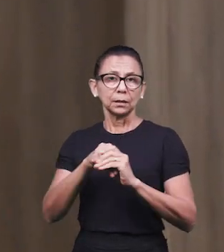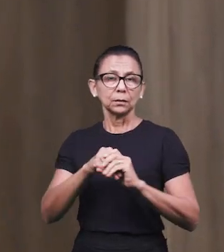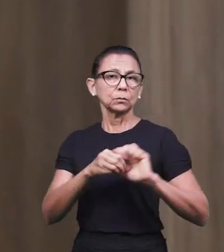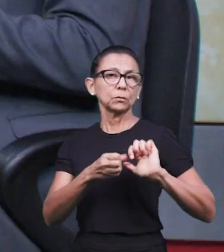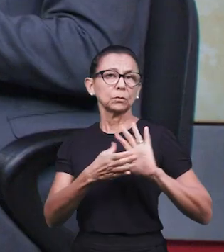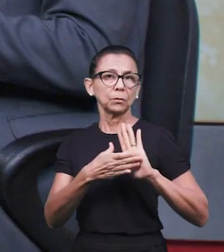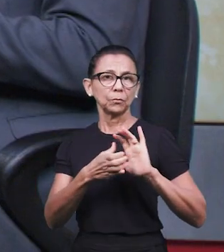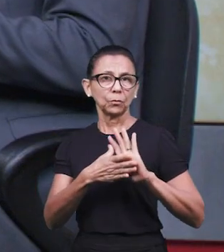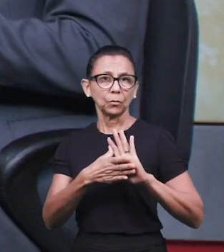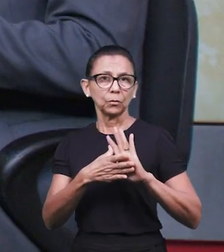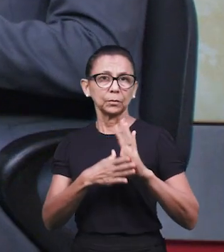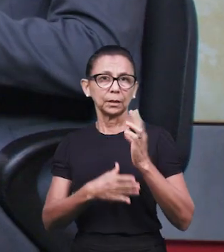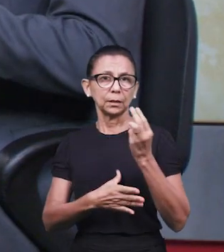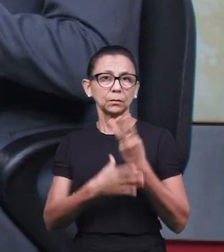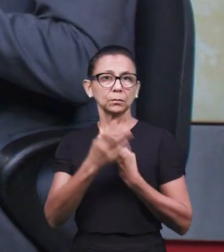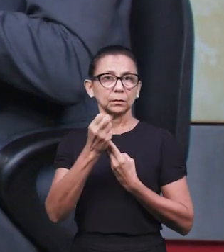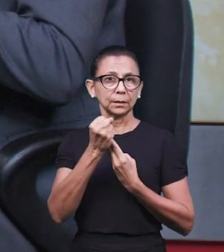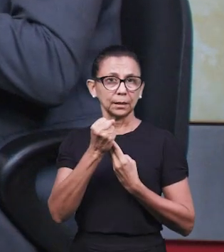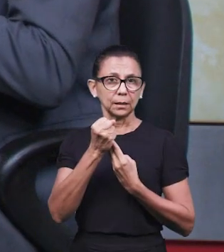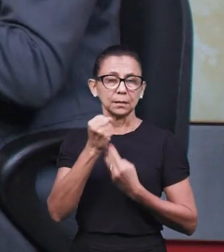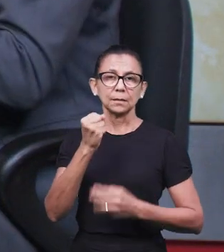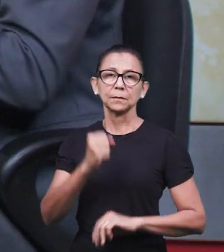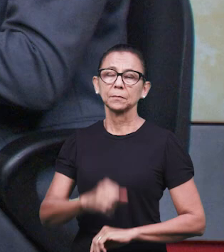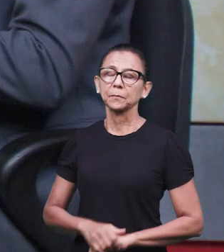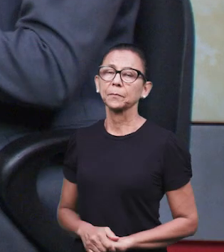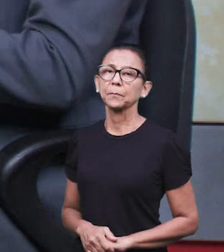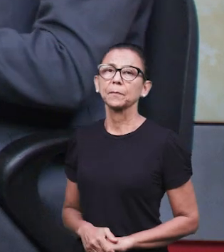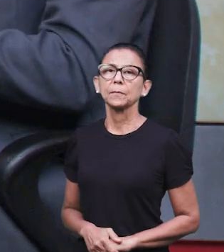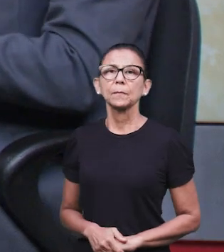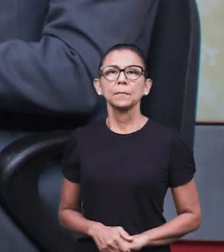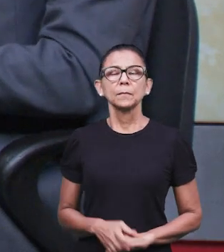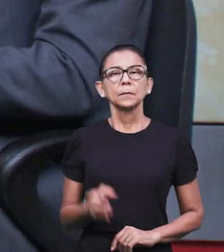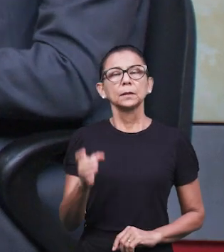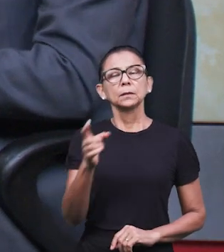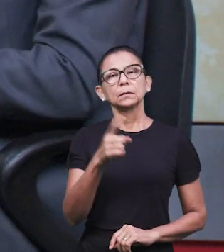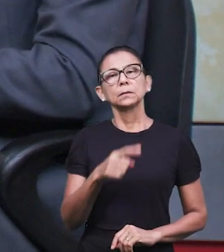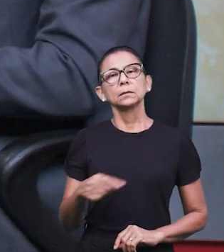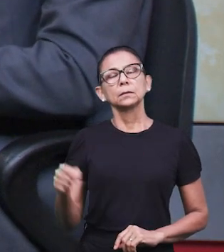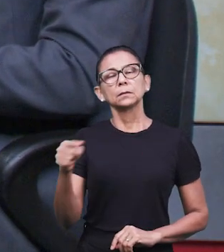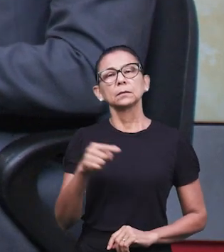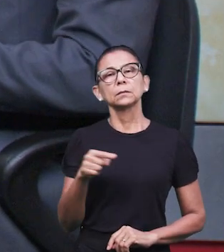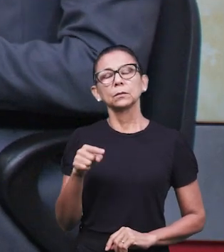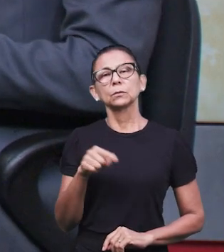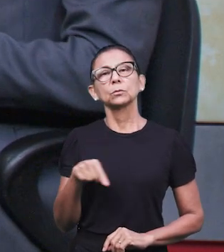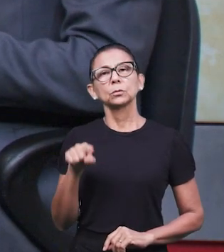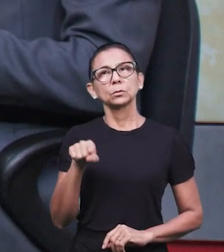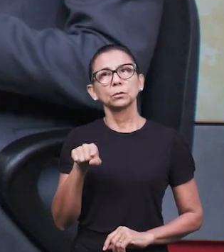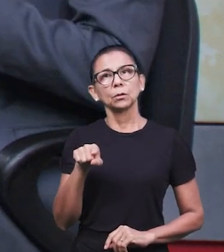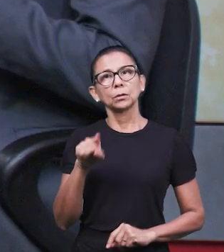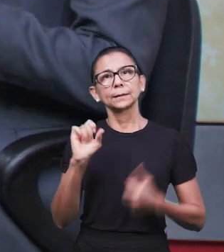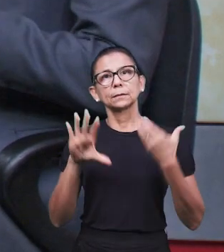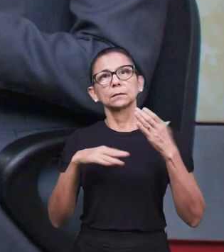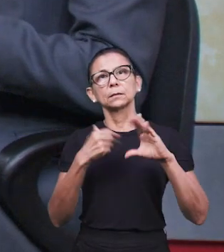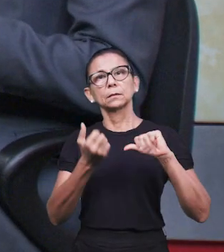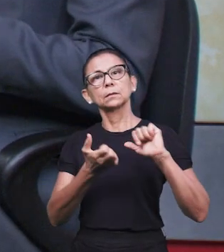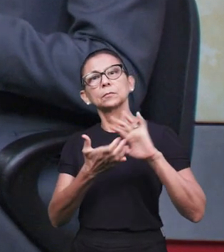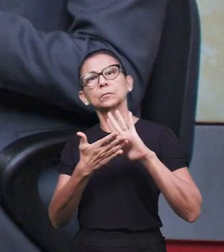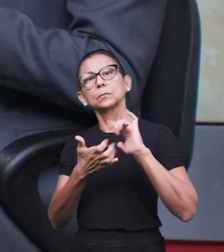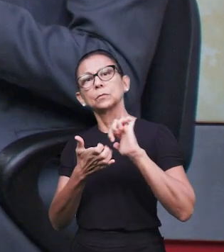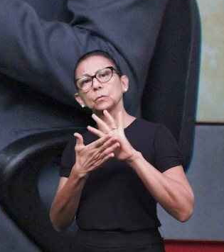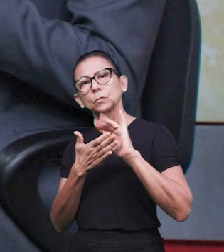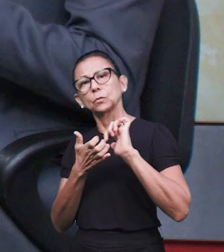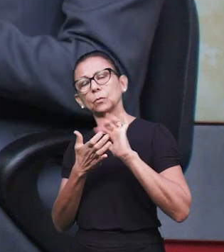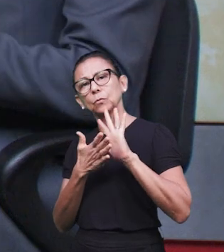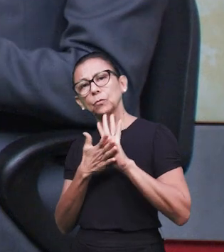doutrina. Você vai ver que todo grupo é assim, né? E não é diferente nessa obra. Nós cantamos